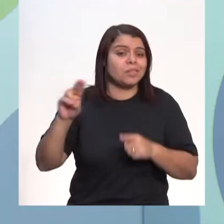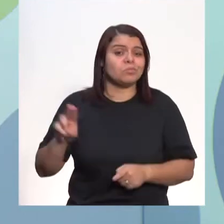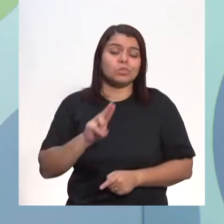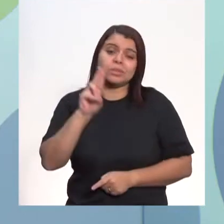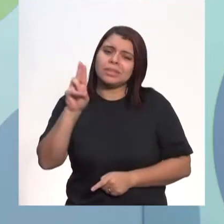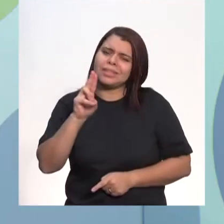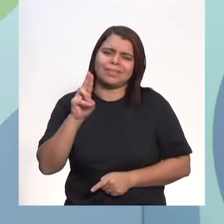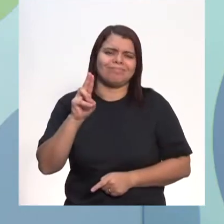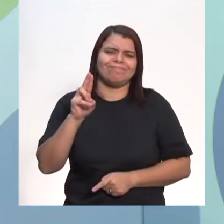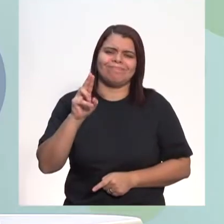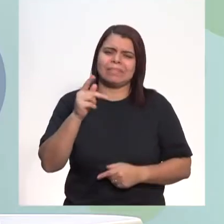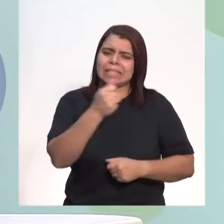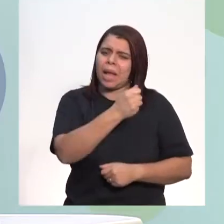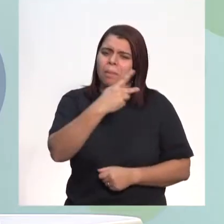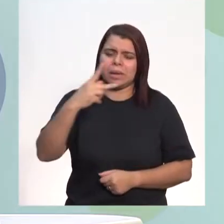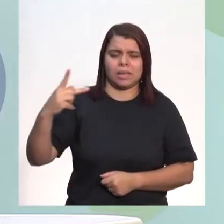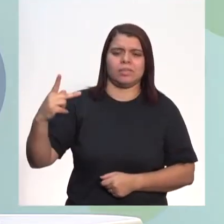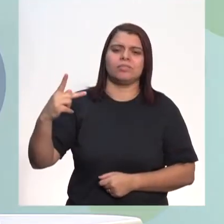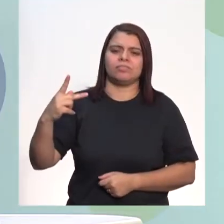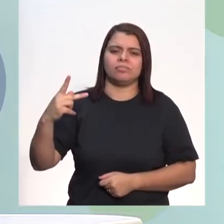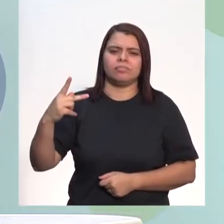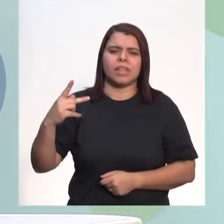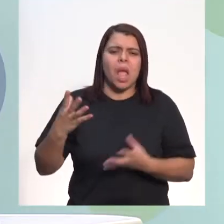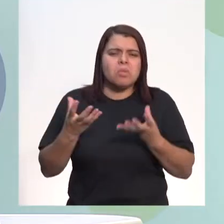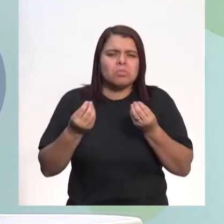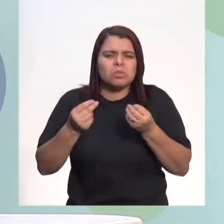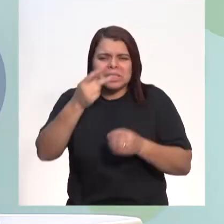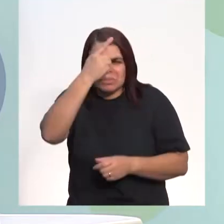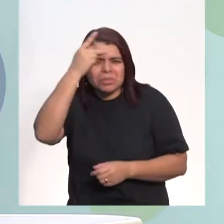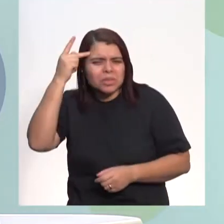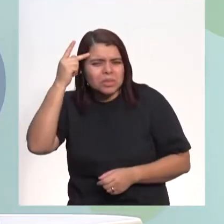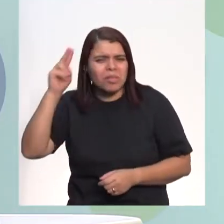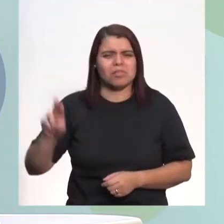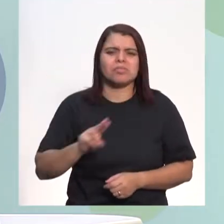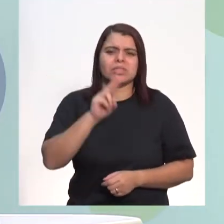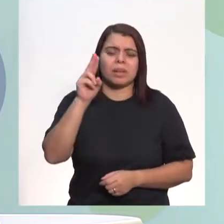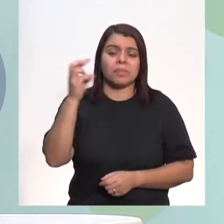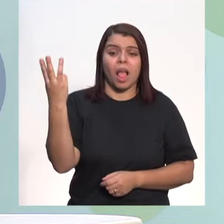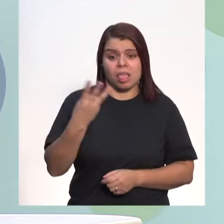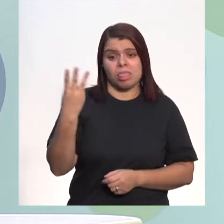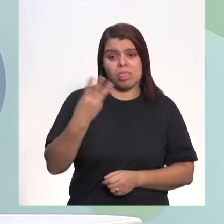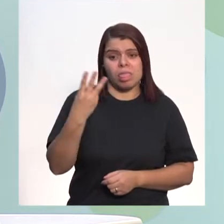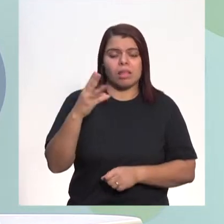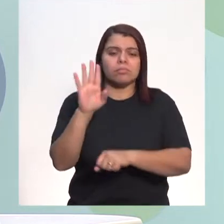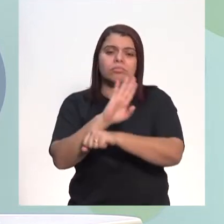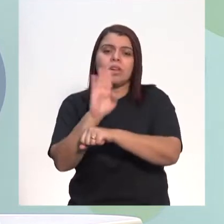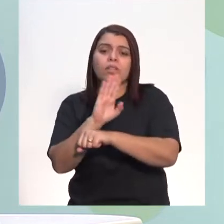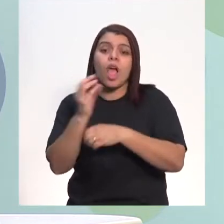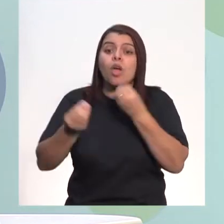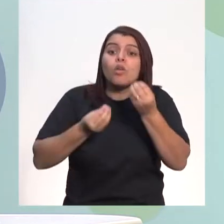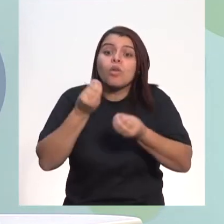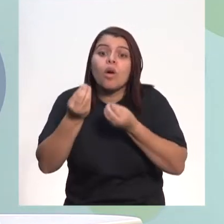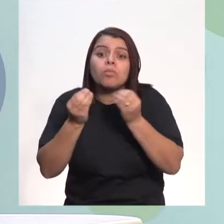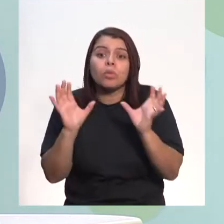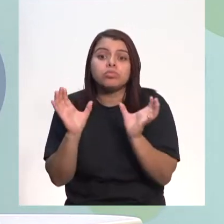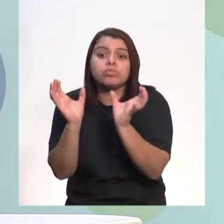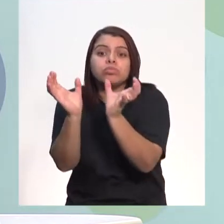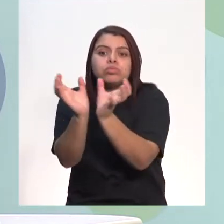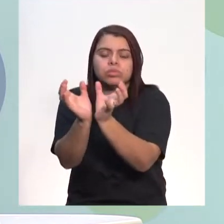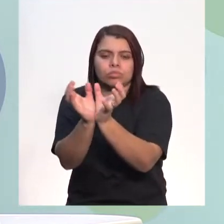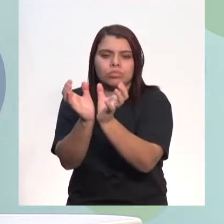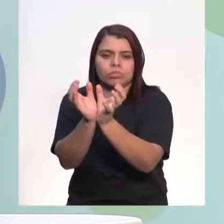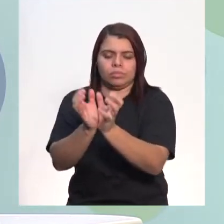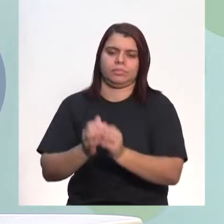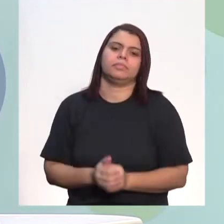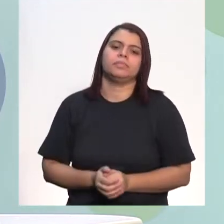as pessoas também vão utilizar. Um terceiro vídeo que nós temos aí é justamente como criar equipe no Microsoft